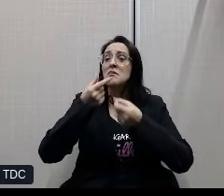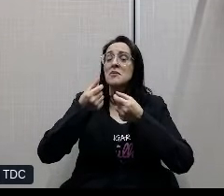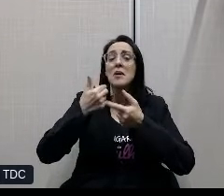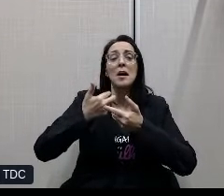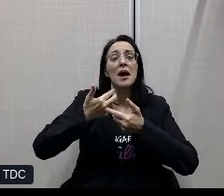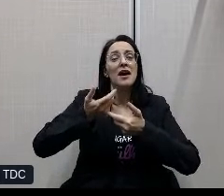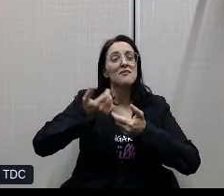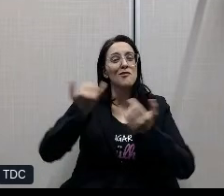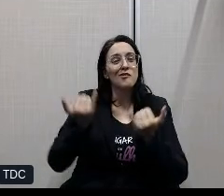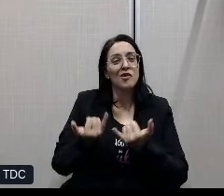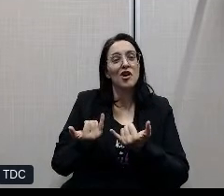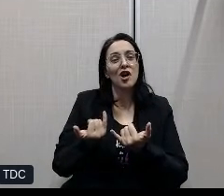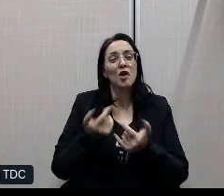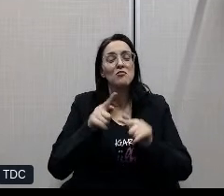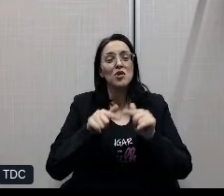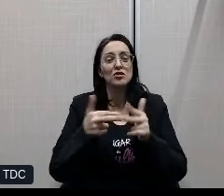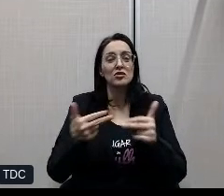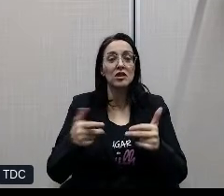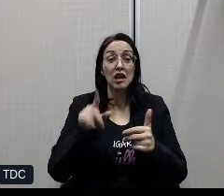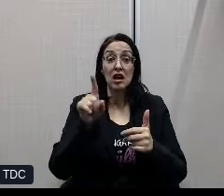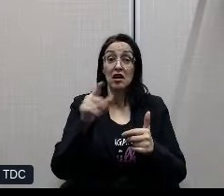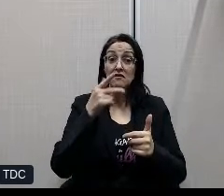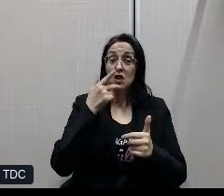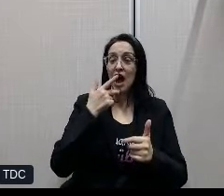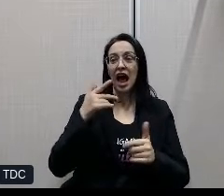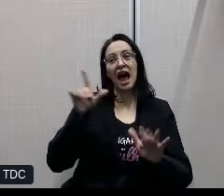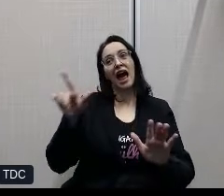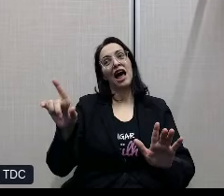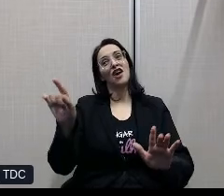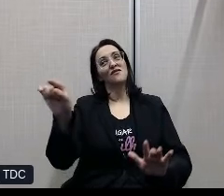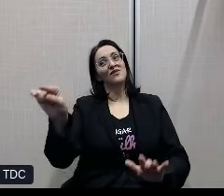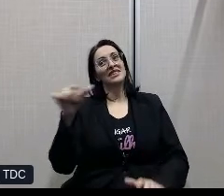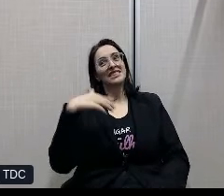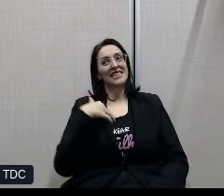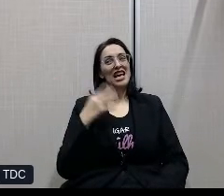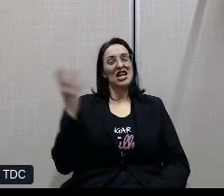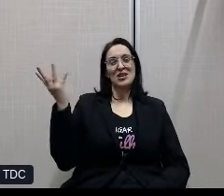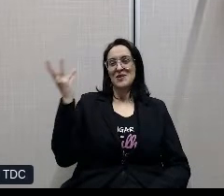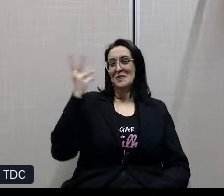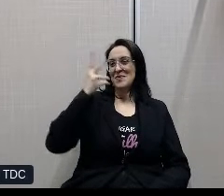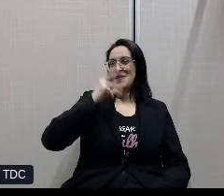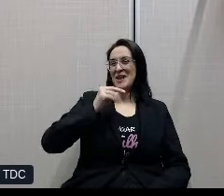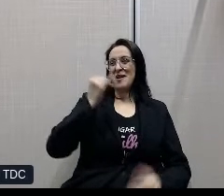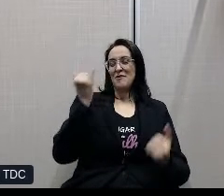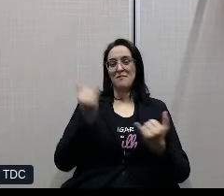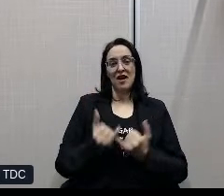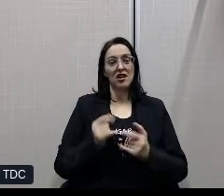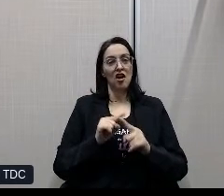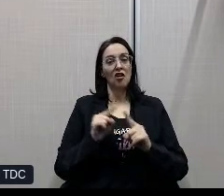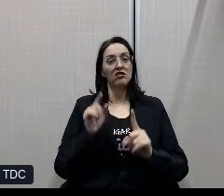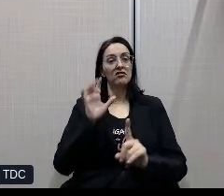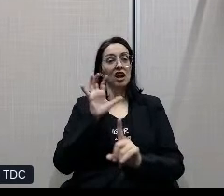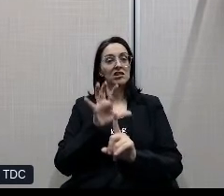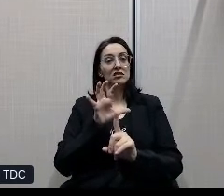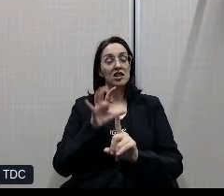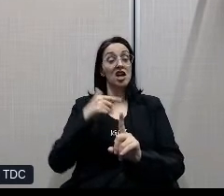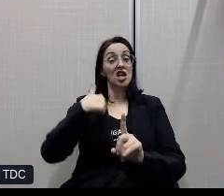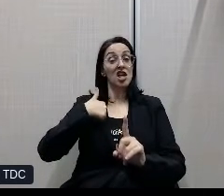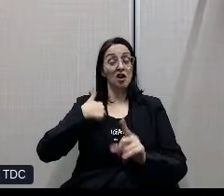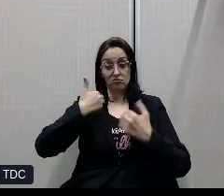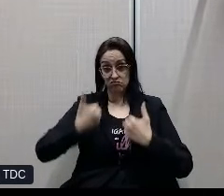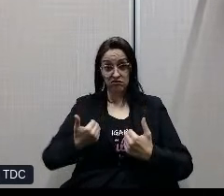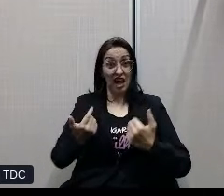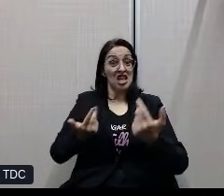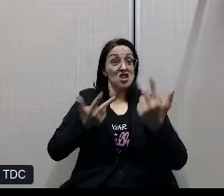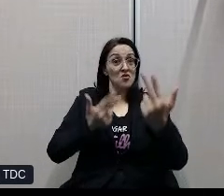Não diga que a pessoa ficaria mais bonita magra. Não suponha o estilo de vida da pessoa com base em sua aparência. E